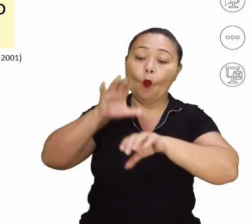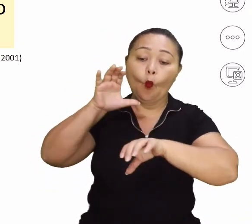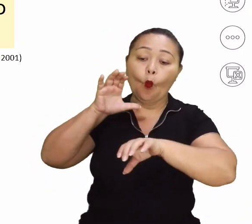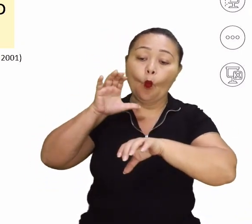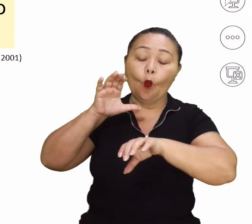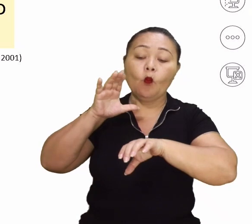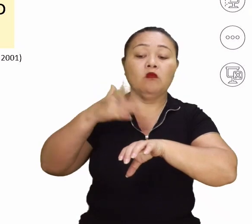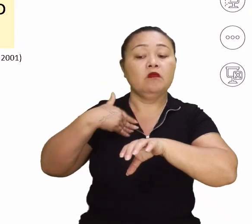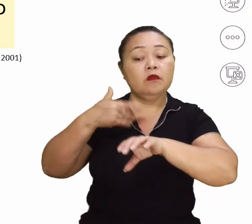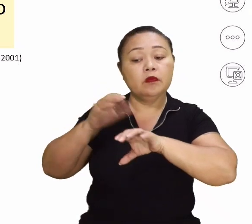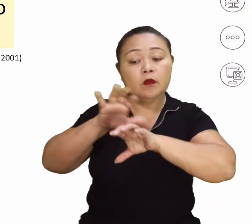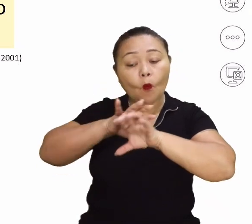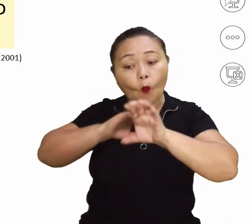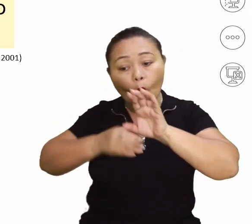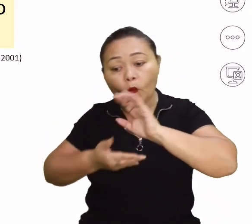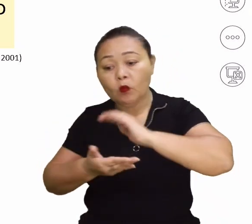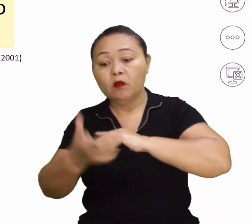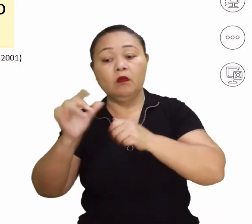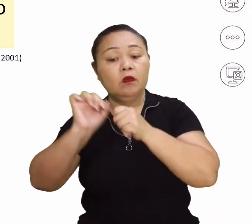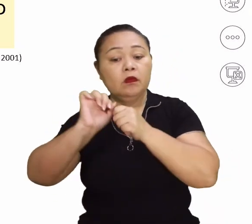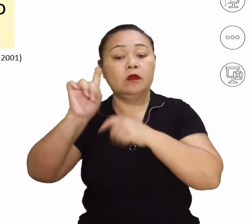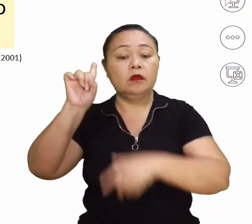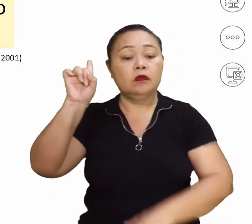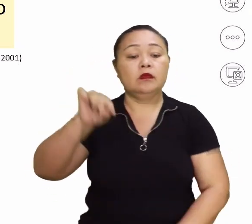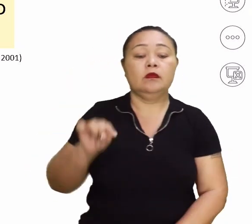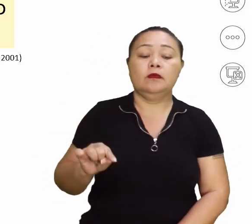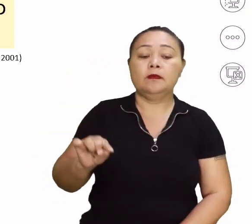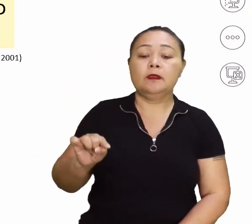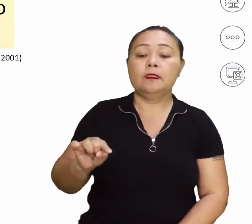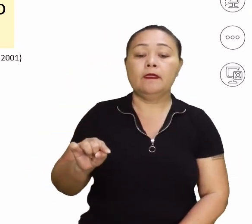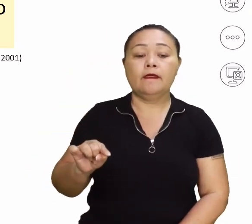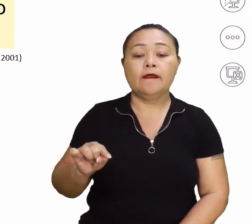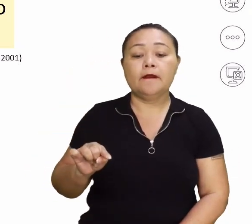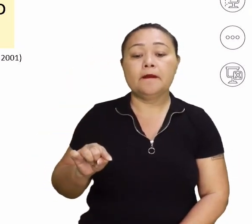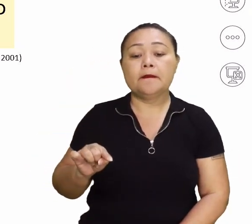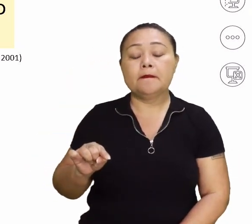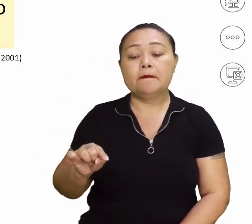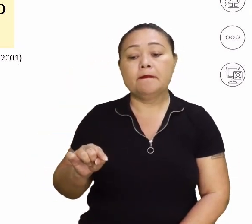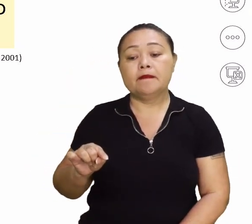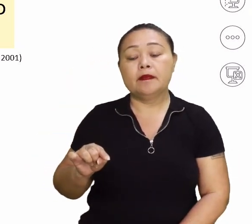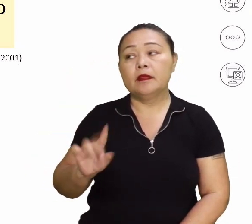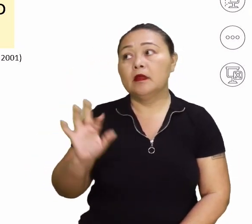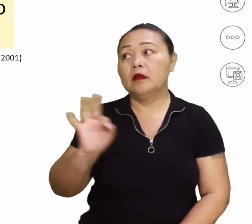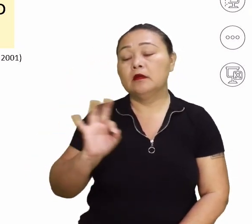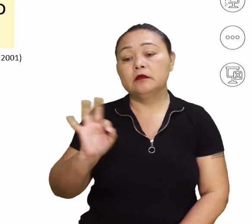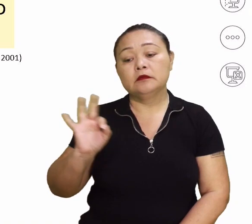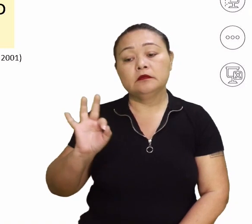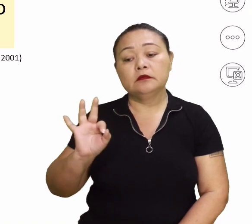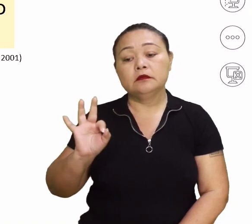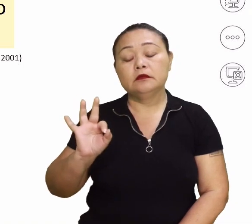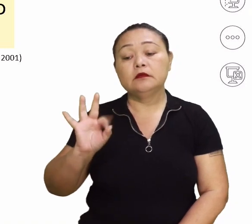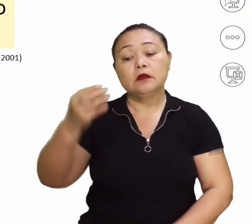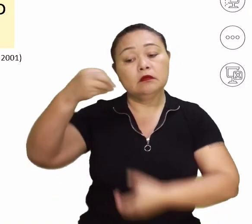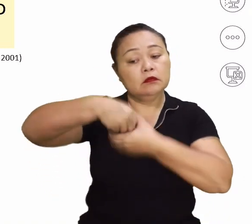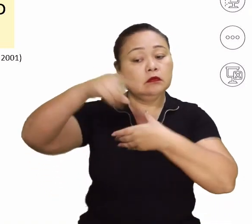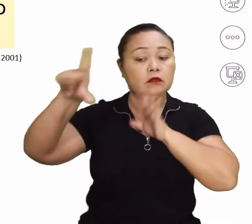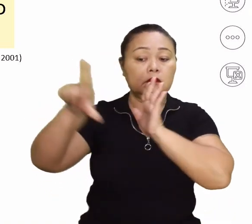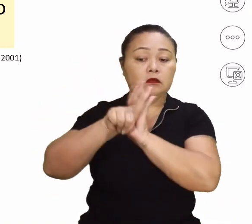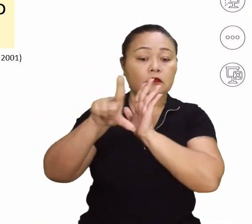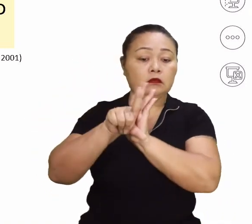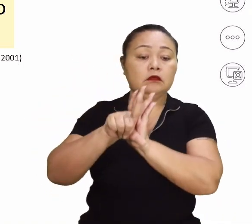clandestinamente, ó. Ou seja, o modo como ele saiu, clandestinamente, ou seja, não foi de uma forma